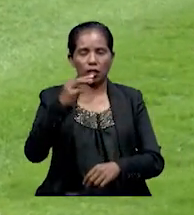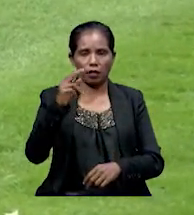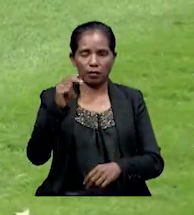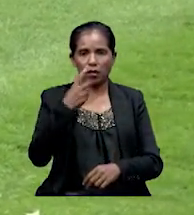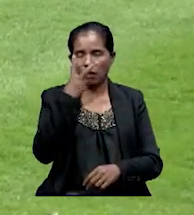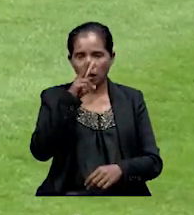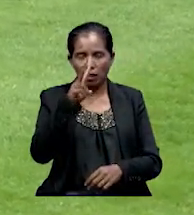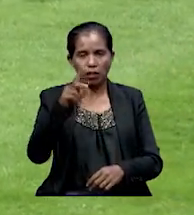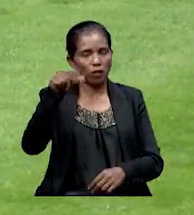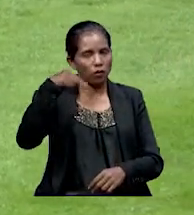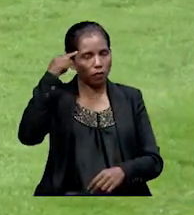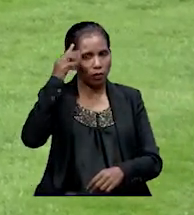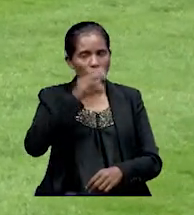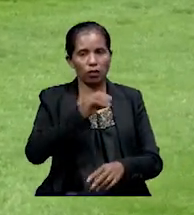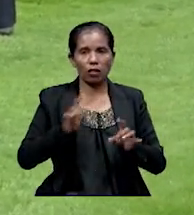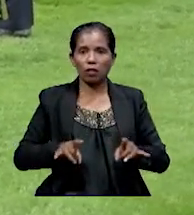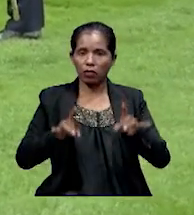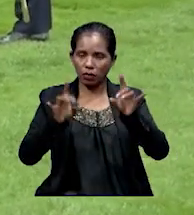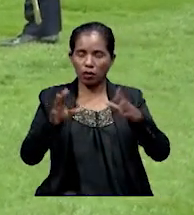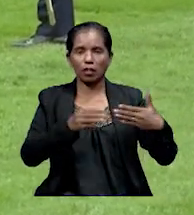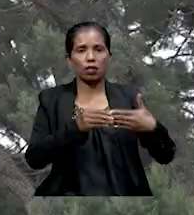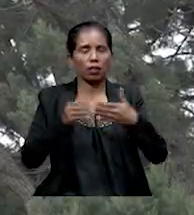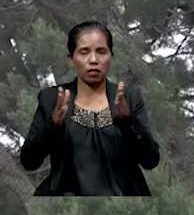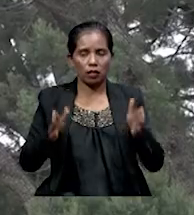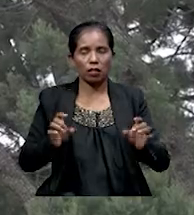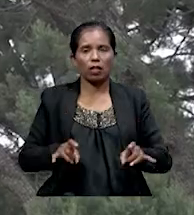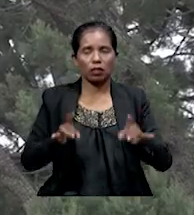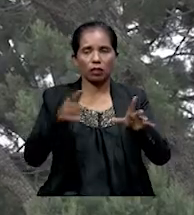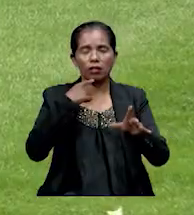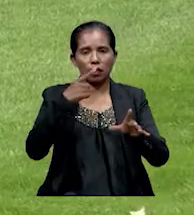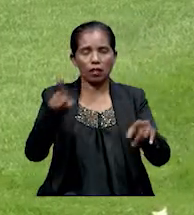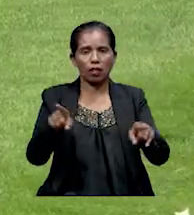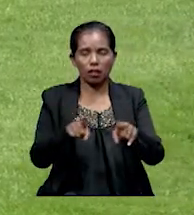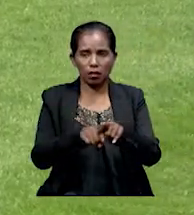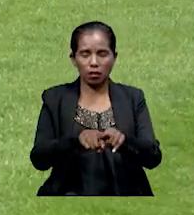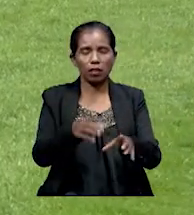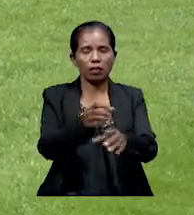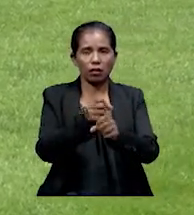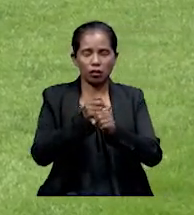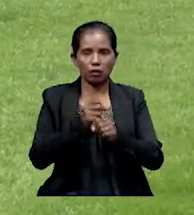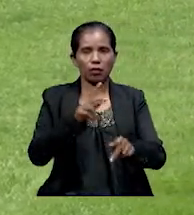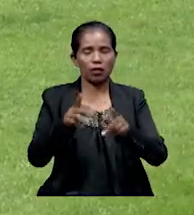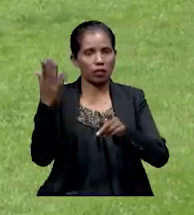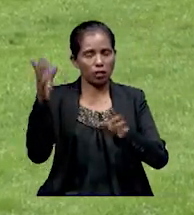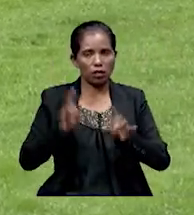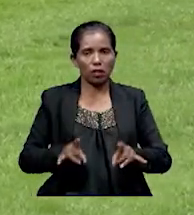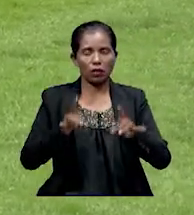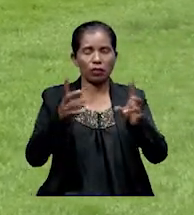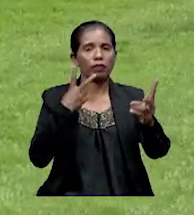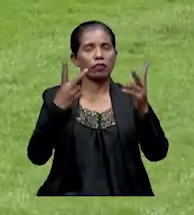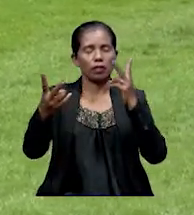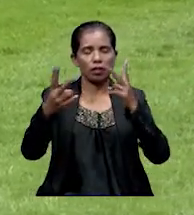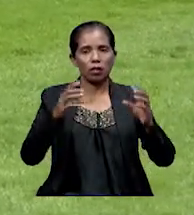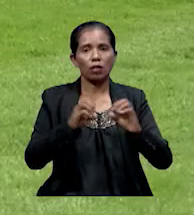oficial Governador-General of Australia, líder Austrália na Hateten, no dar honra ida a tocimo formal e Austrália, com uma visita oficial